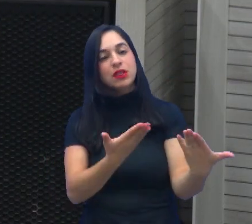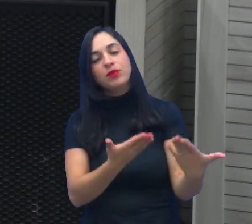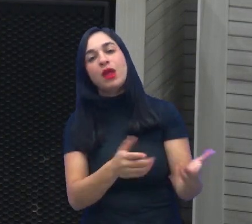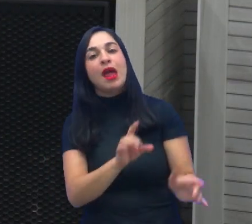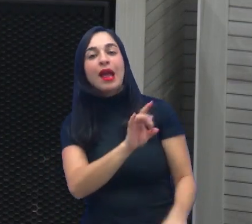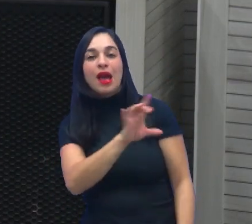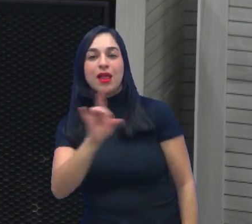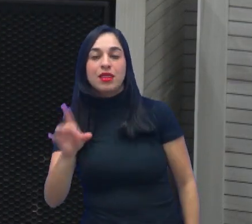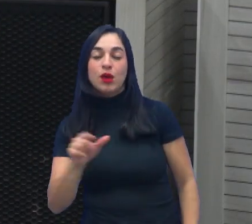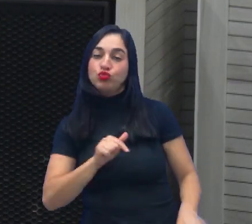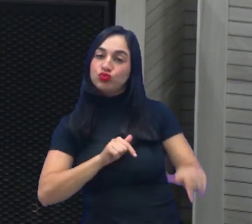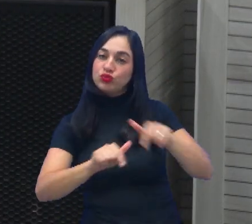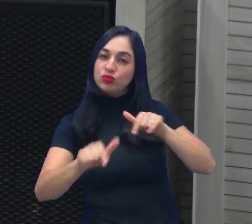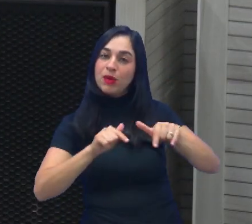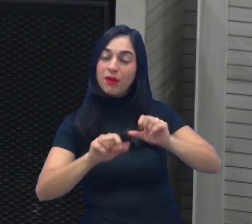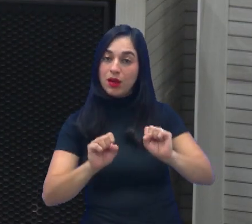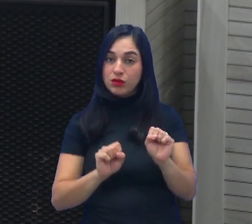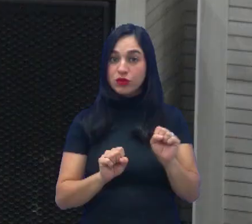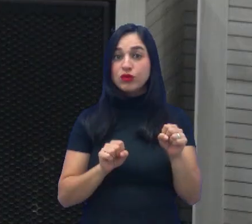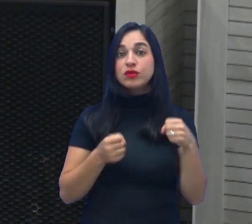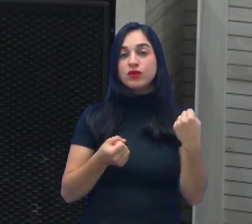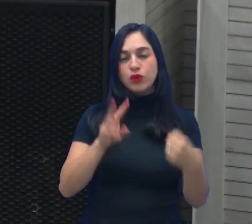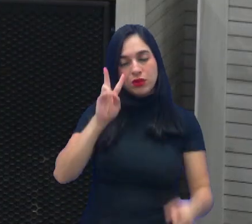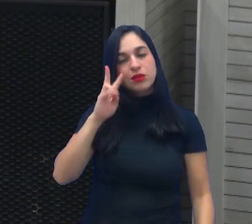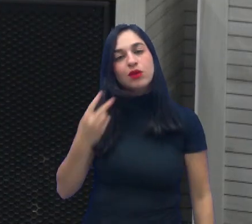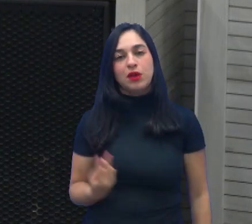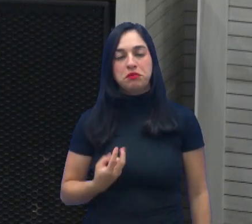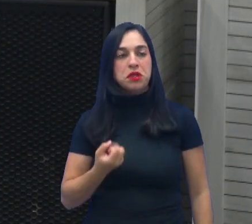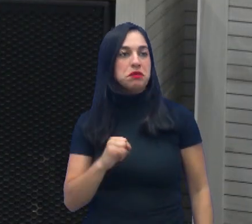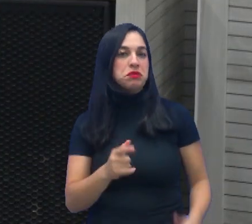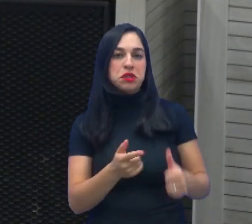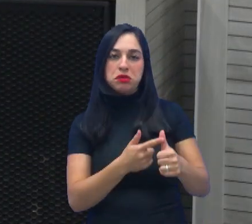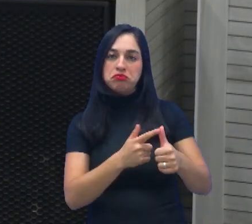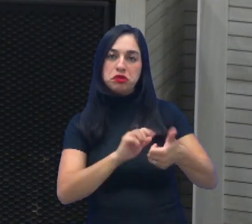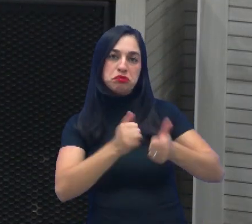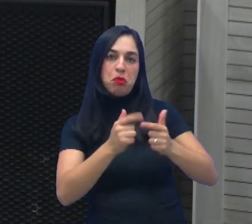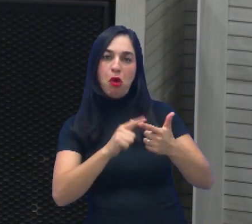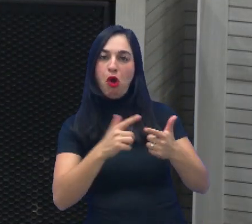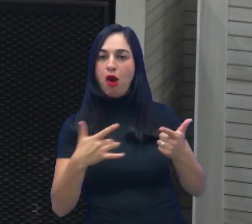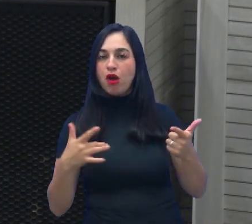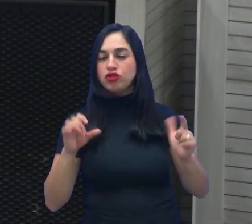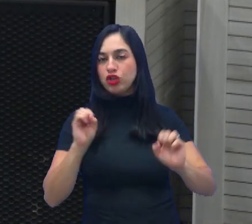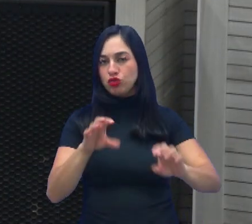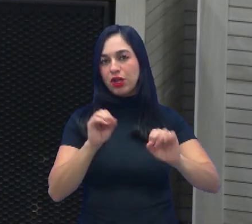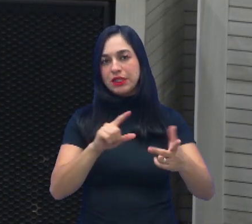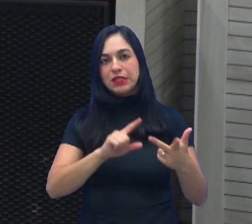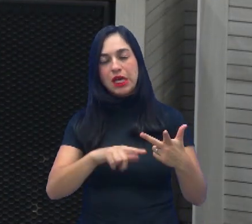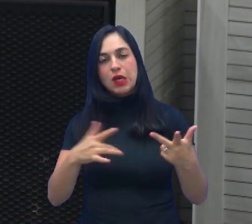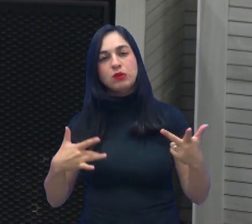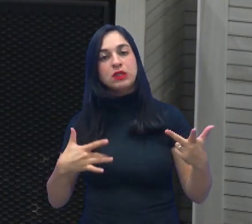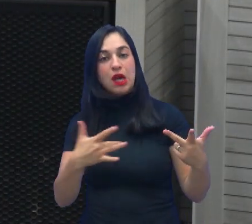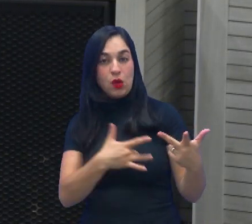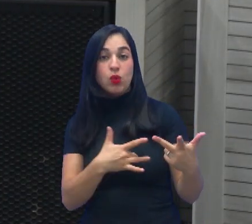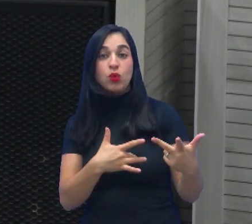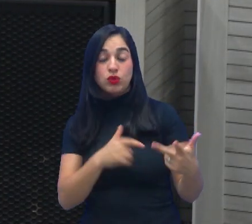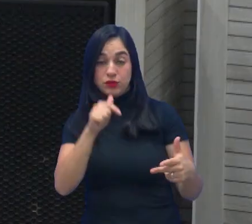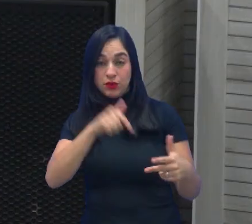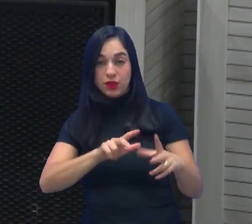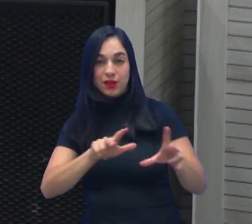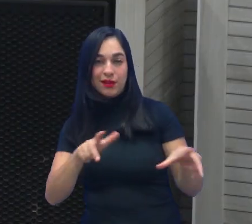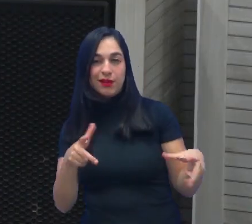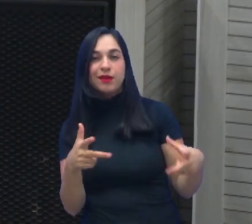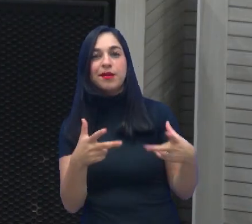um, né? Se é no esporte, se é na educação, se é na saúde, isso é importante, essa casa